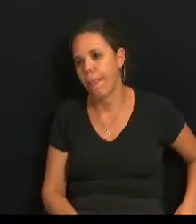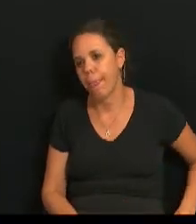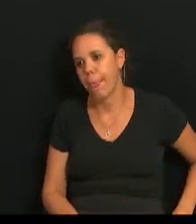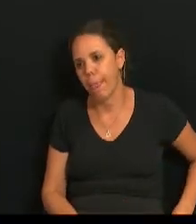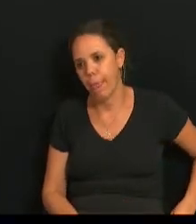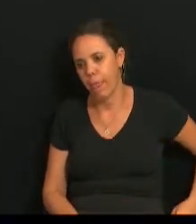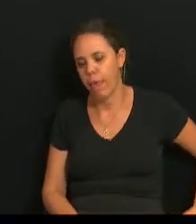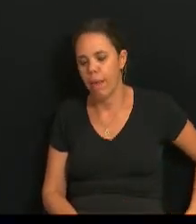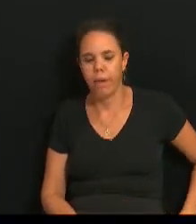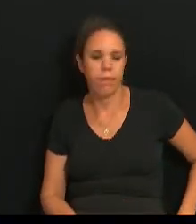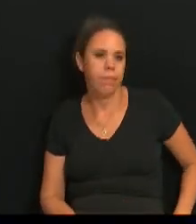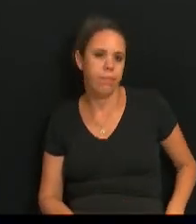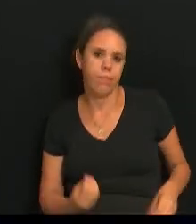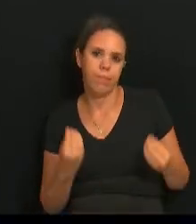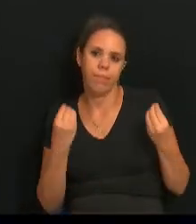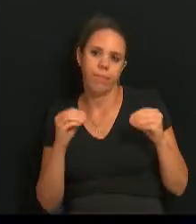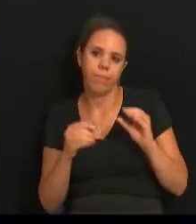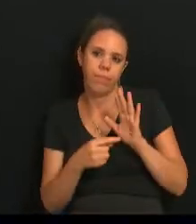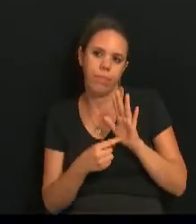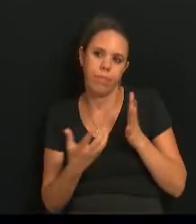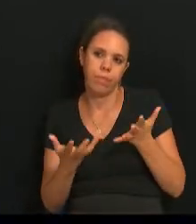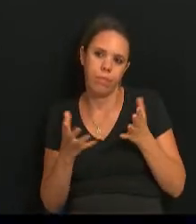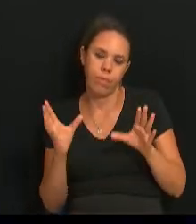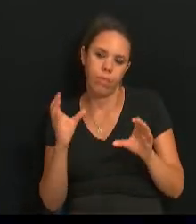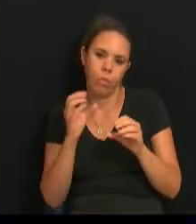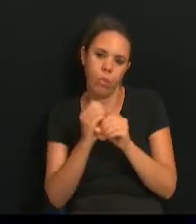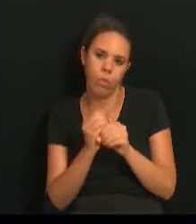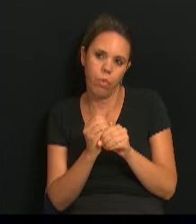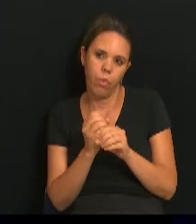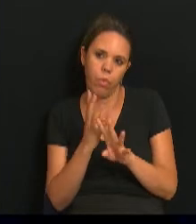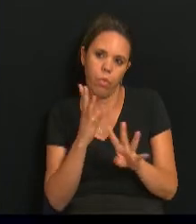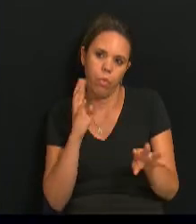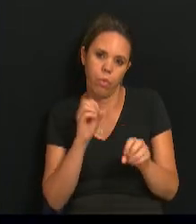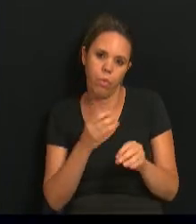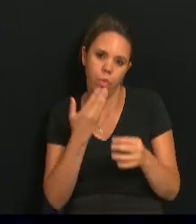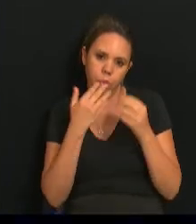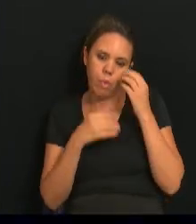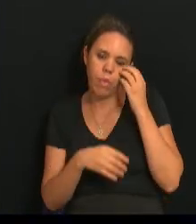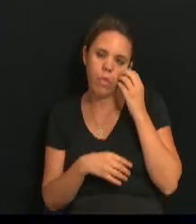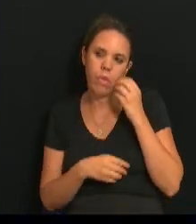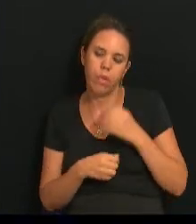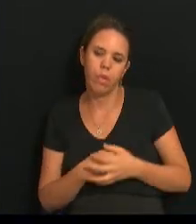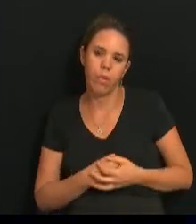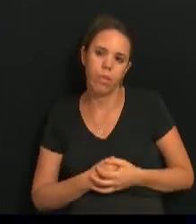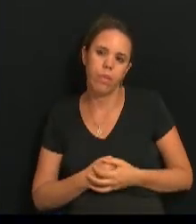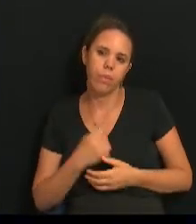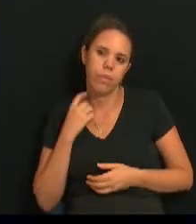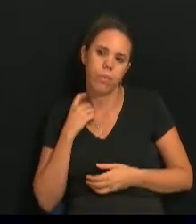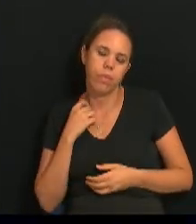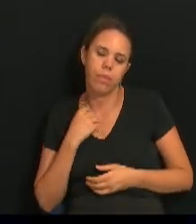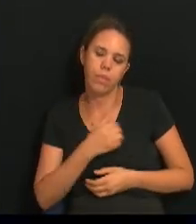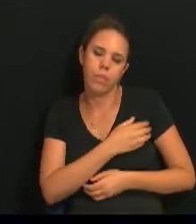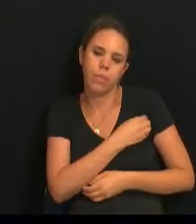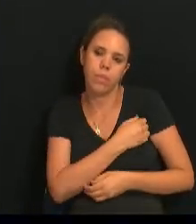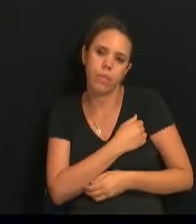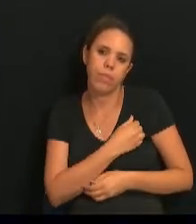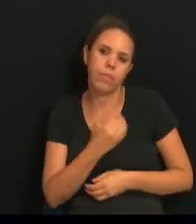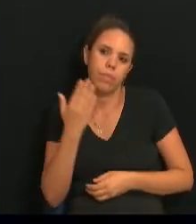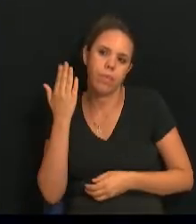ele colocou aí que pretende zerar a demanda da educação infantil, mas a gente entende